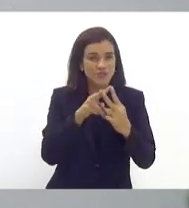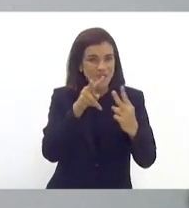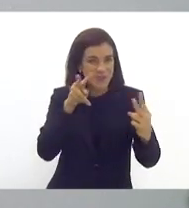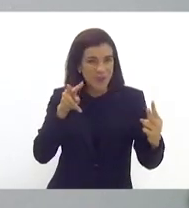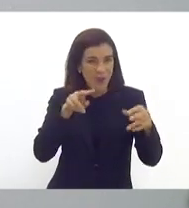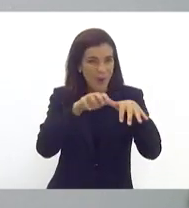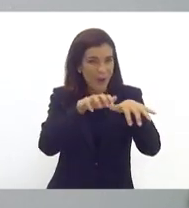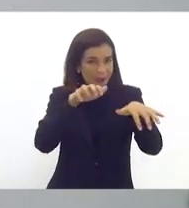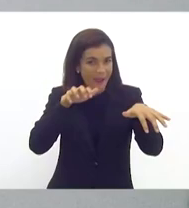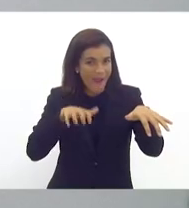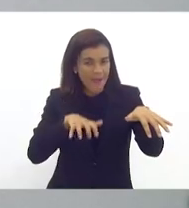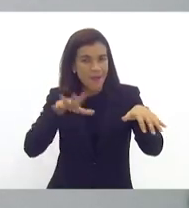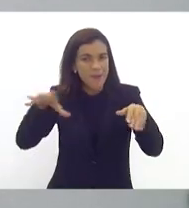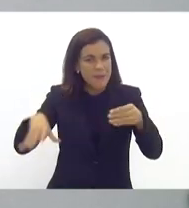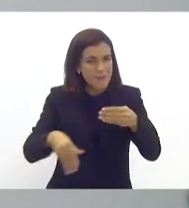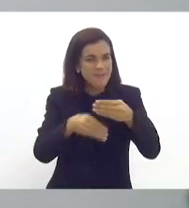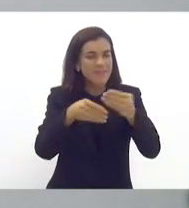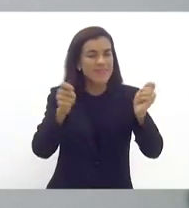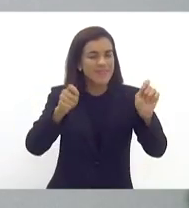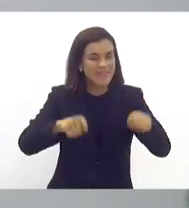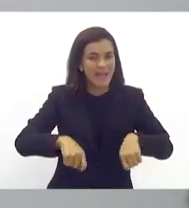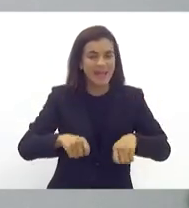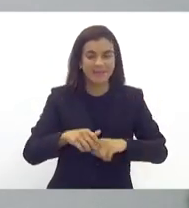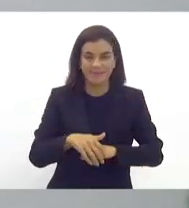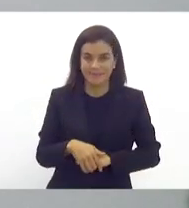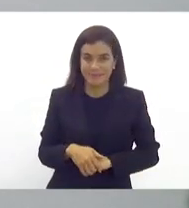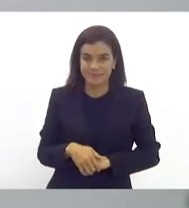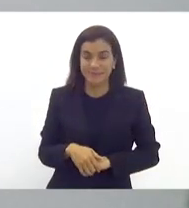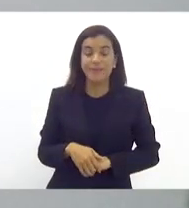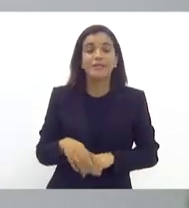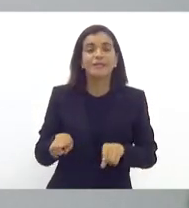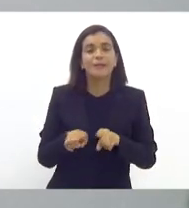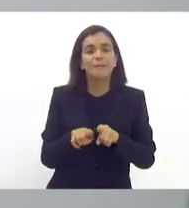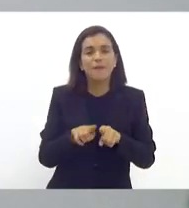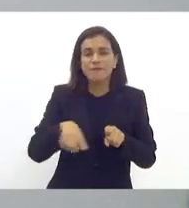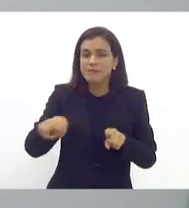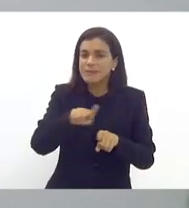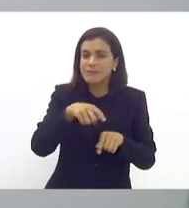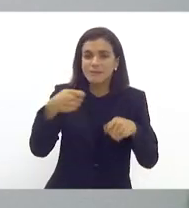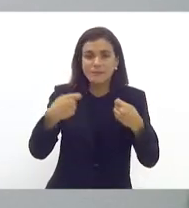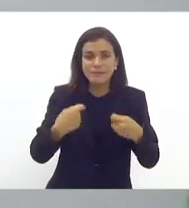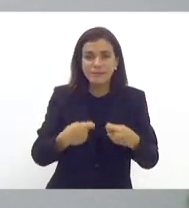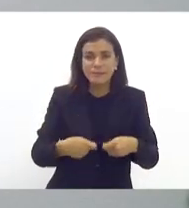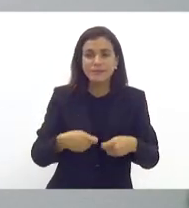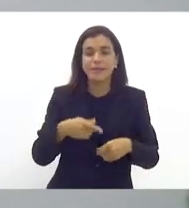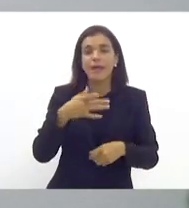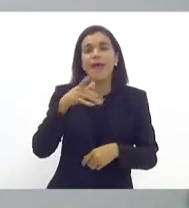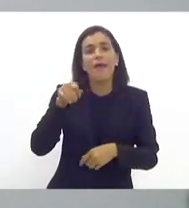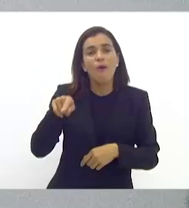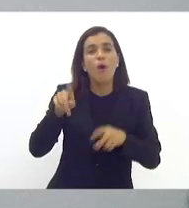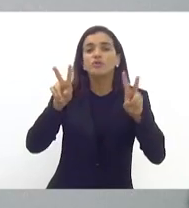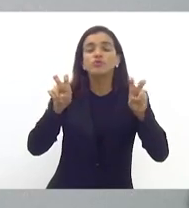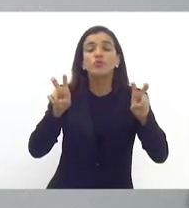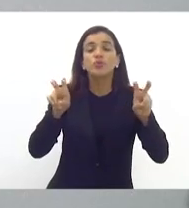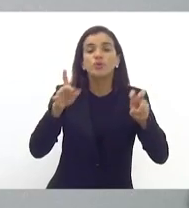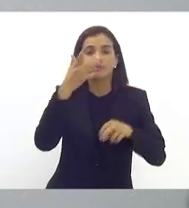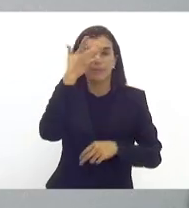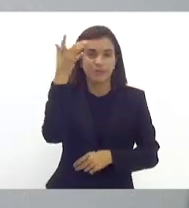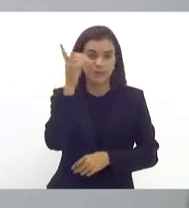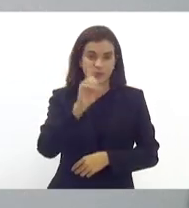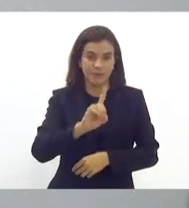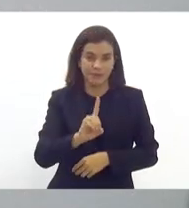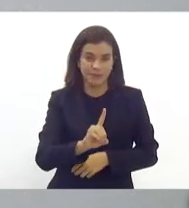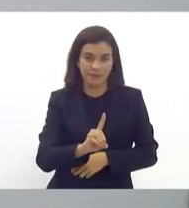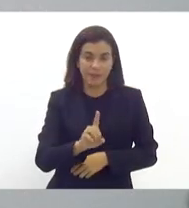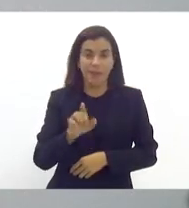pode compilar isso tudo façam isso não deixem de colocar que se trata de uma pessoa com deficiência e de um